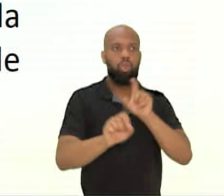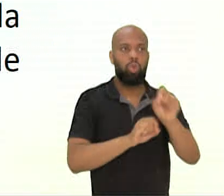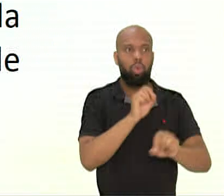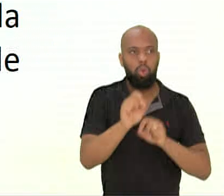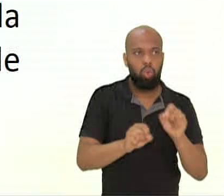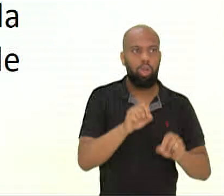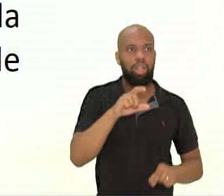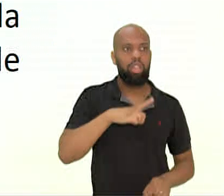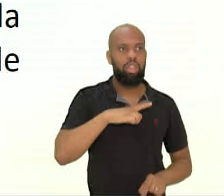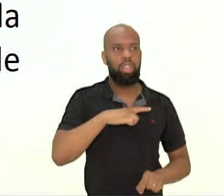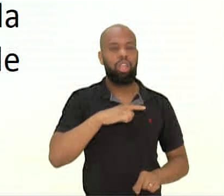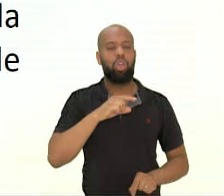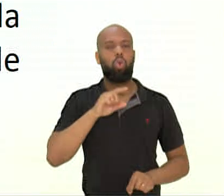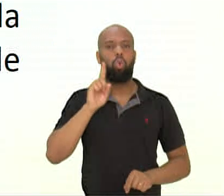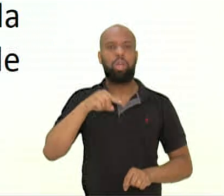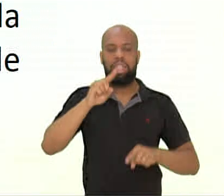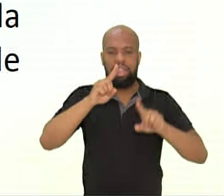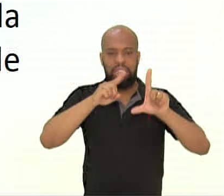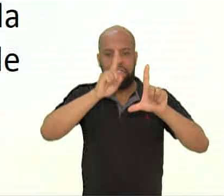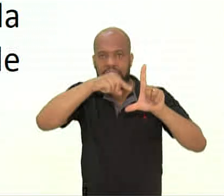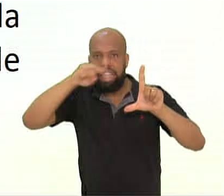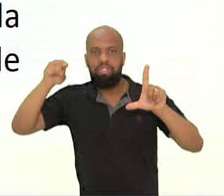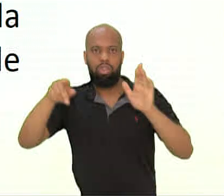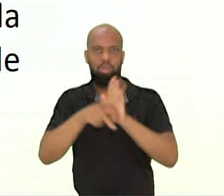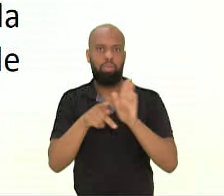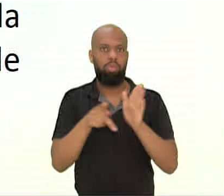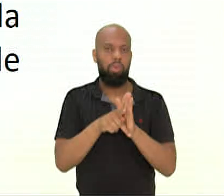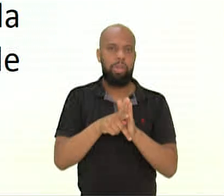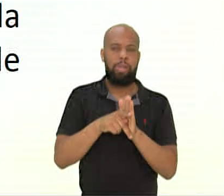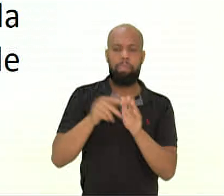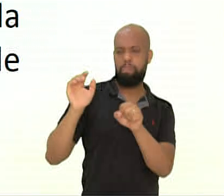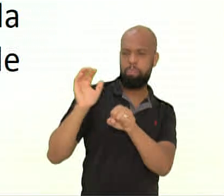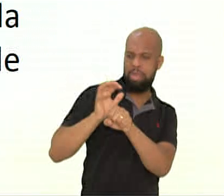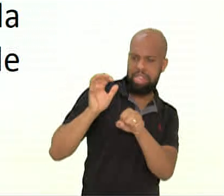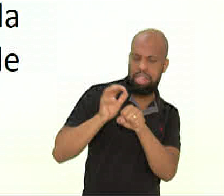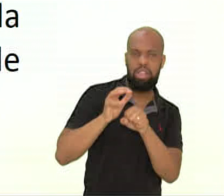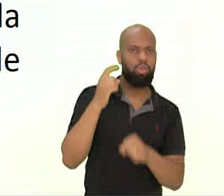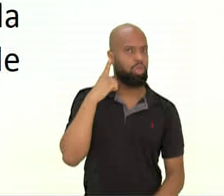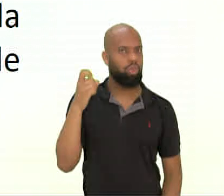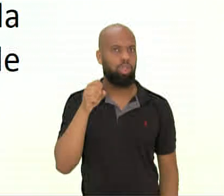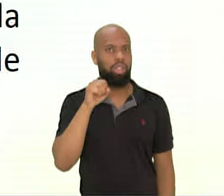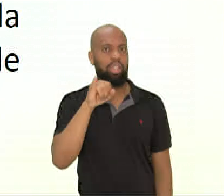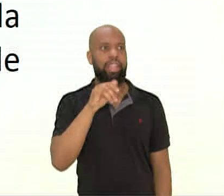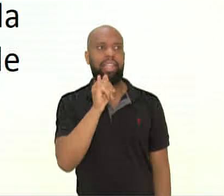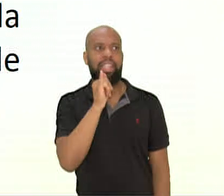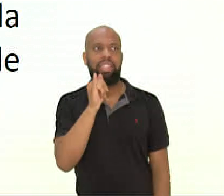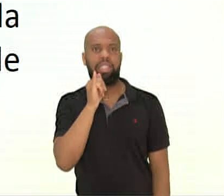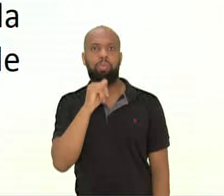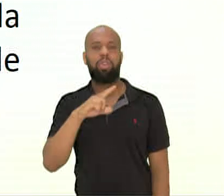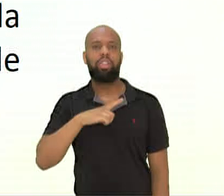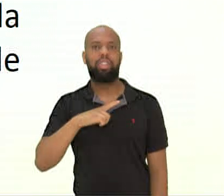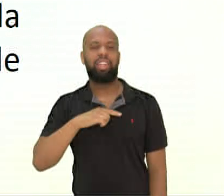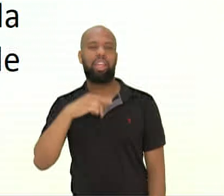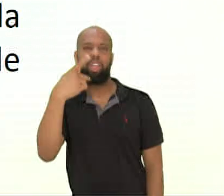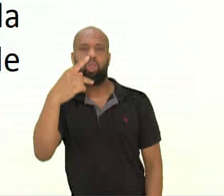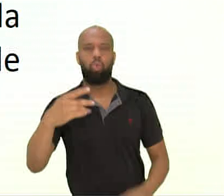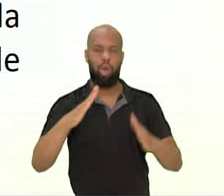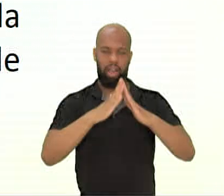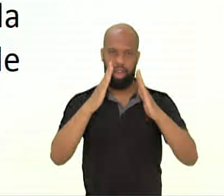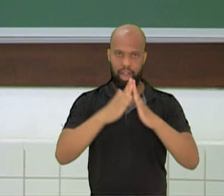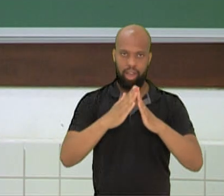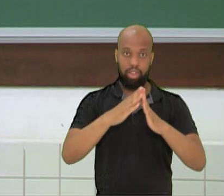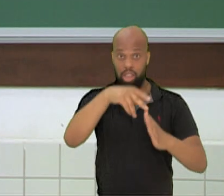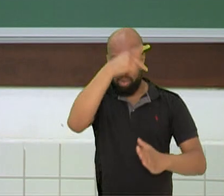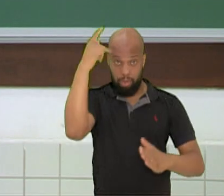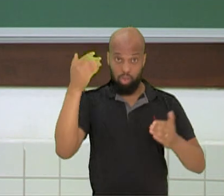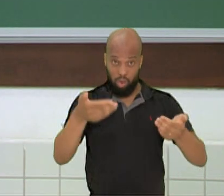volume ou nível de pressão sonora, certo? Então, quando você está na sua residência e de repente você escuta no portão alguém te chamando, isso a gente vai estar